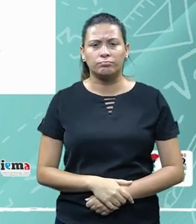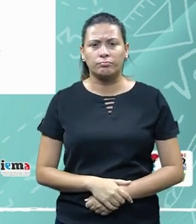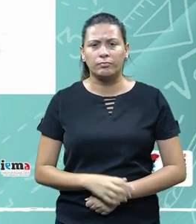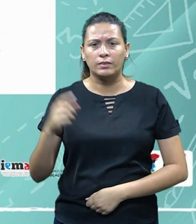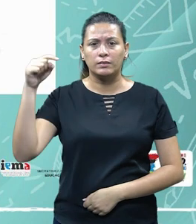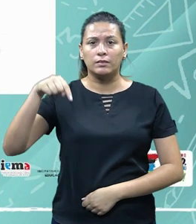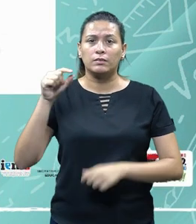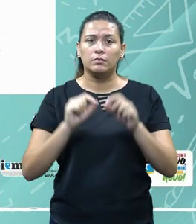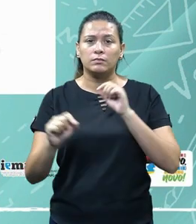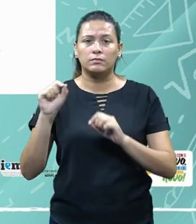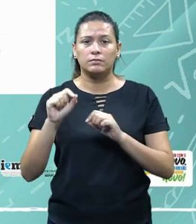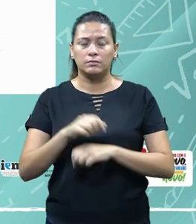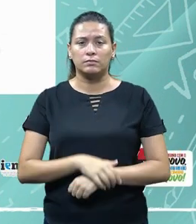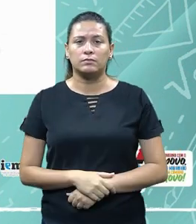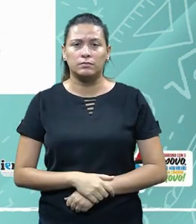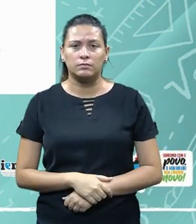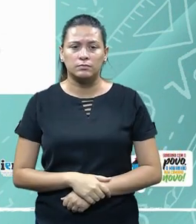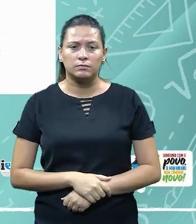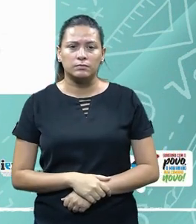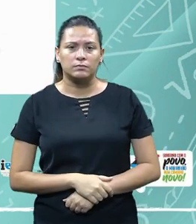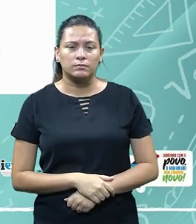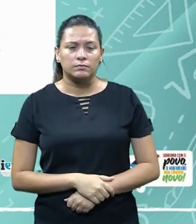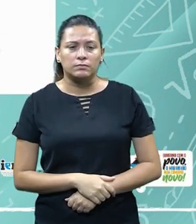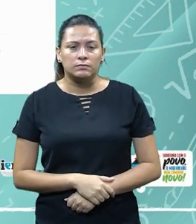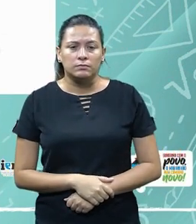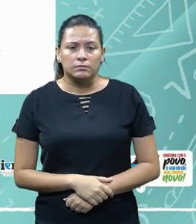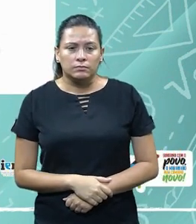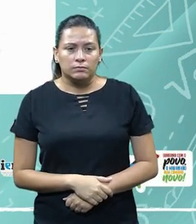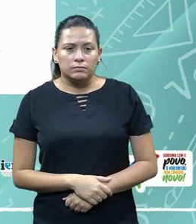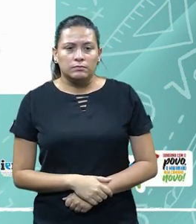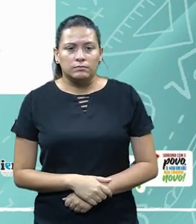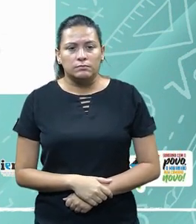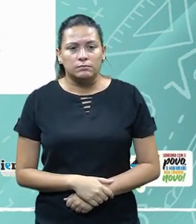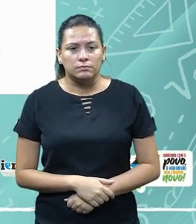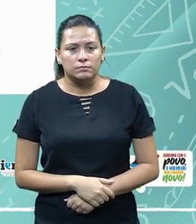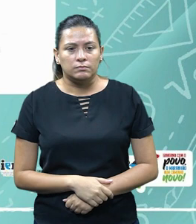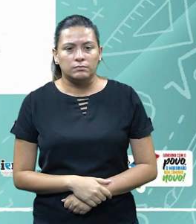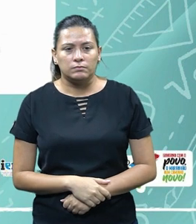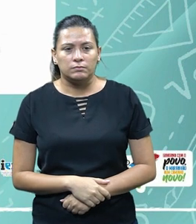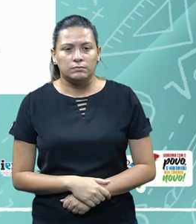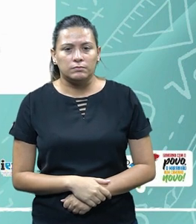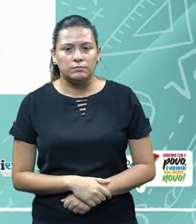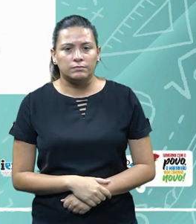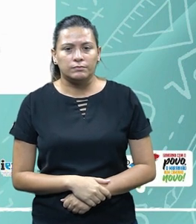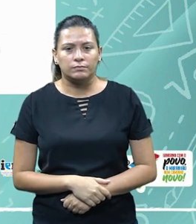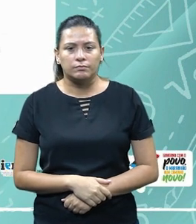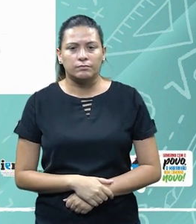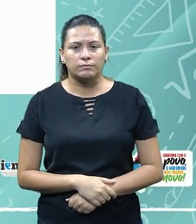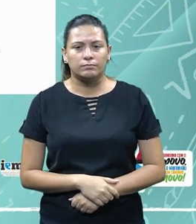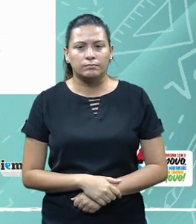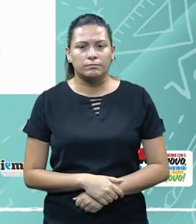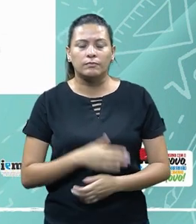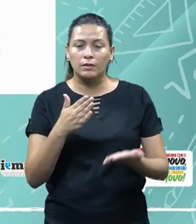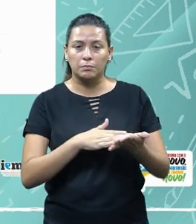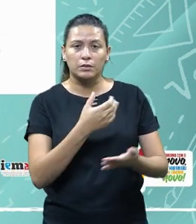descreve né primeiro a gente vai ter aí vocês podem ver que PP é página 30 a 32 segundo